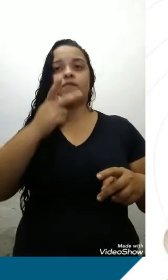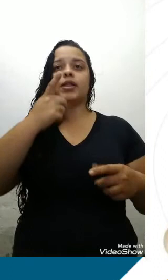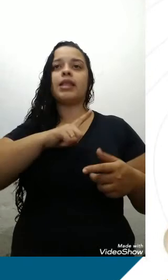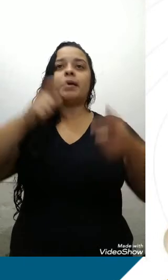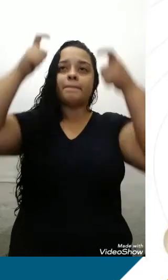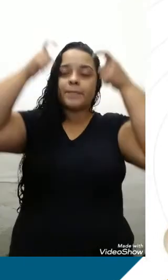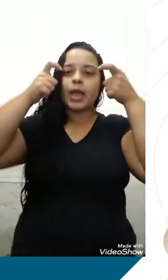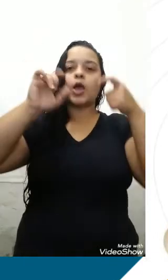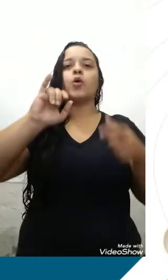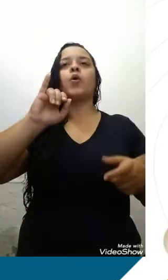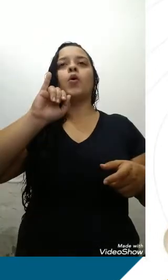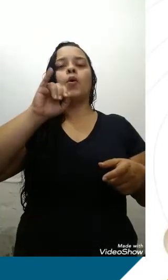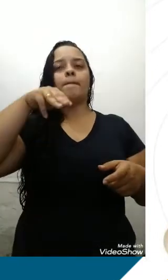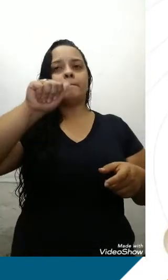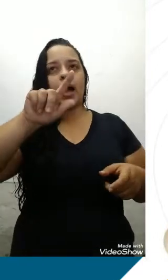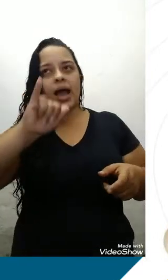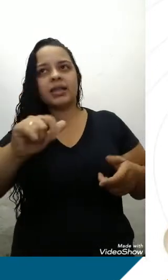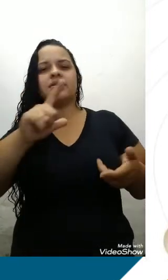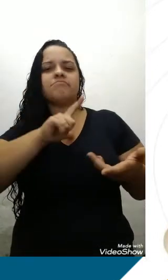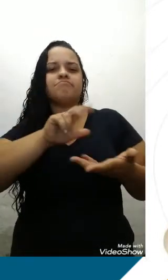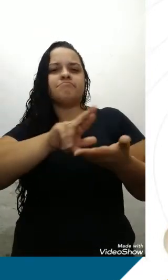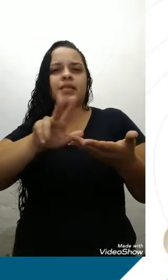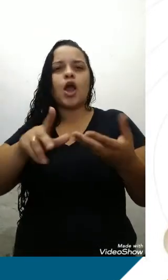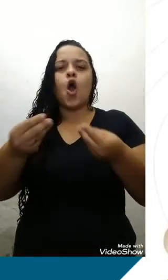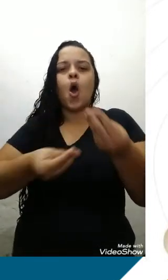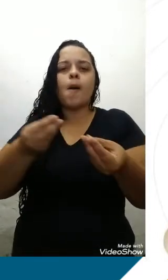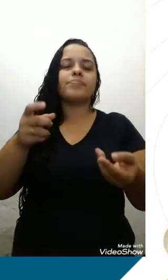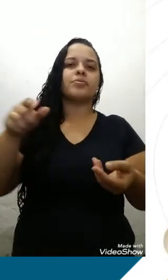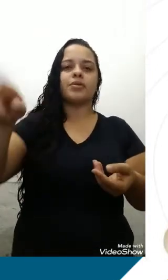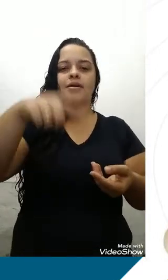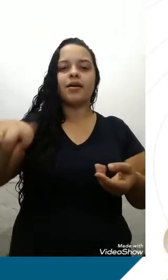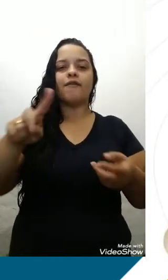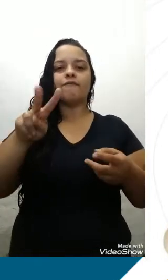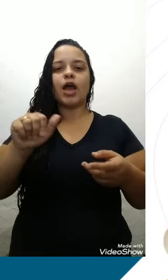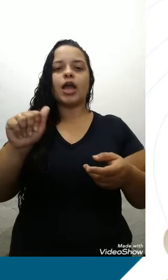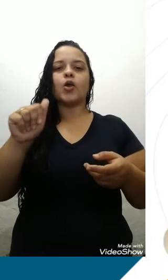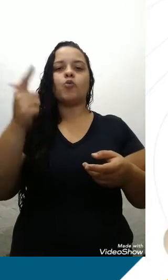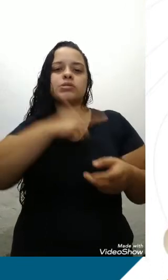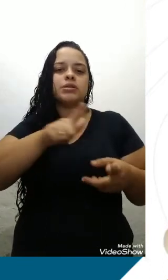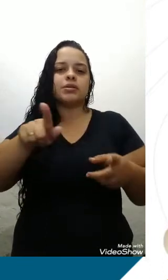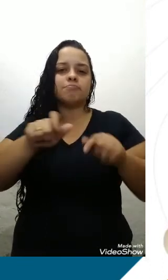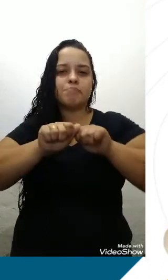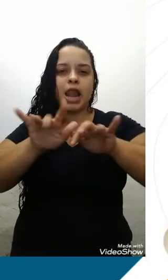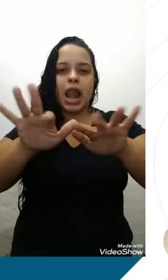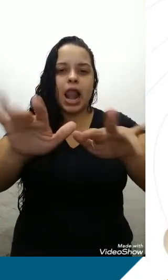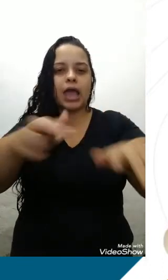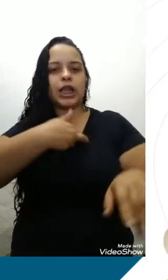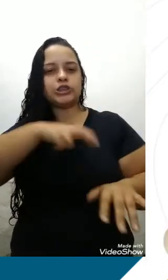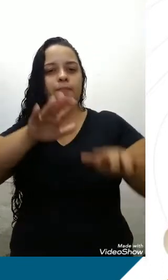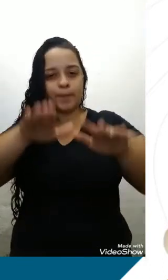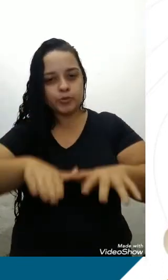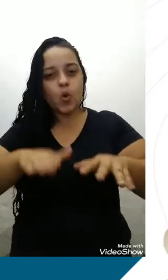como que essa região vai prosperar com a expansão muçulmana, a expansão do